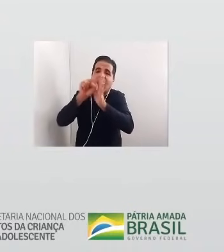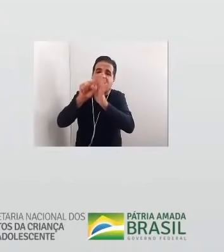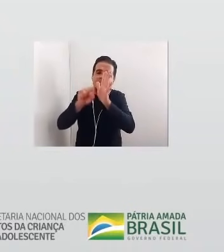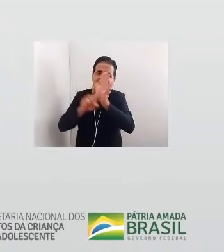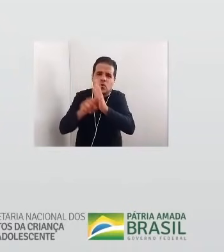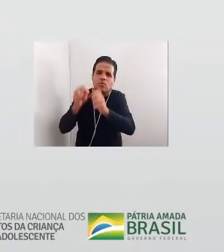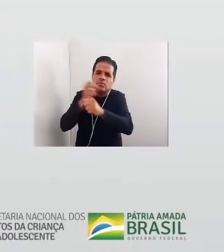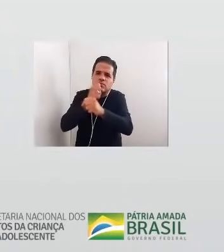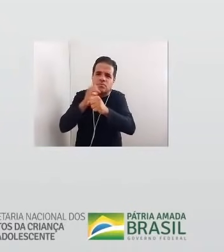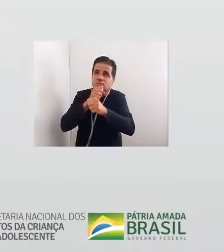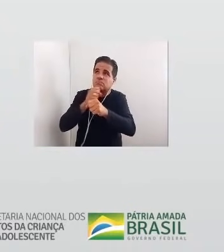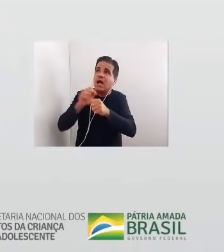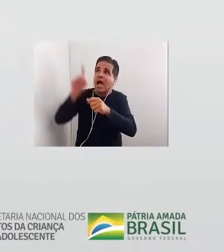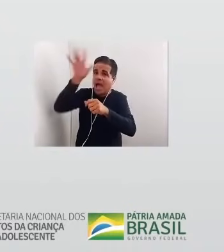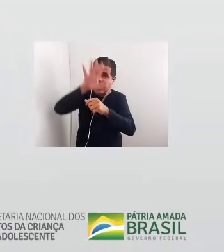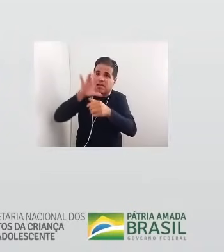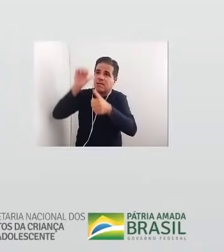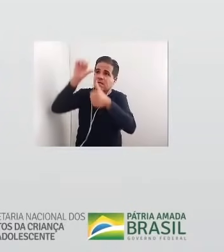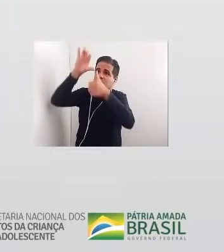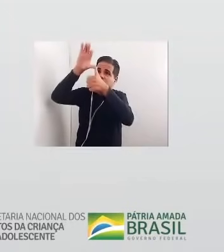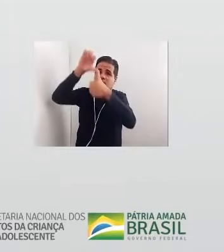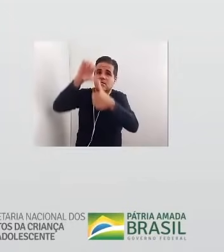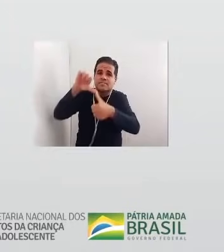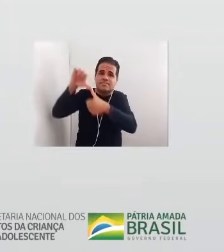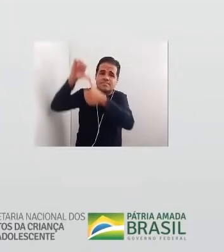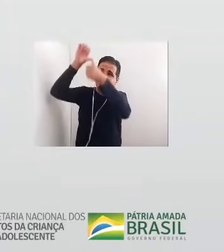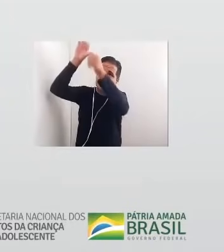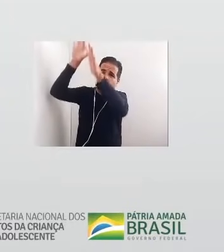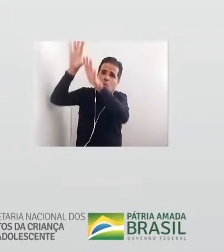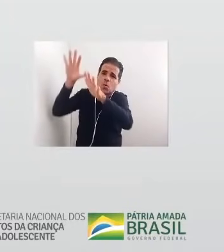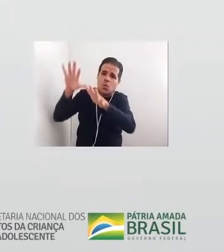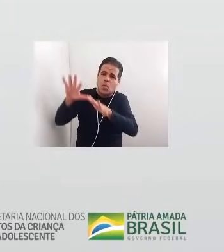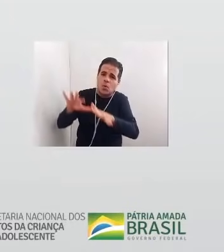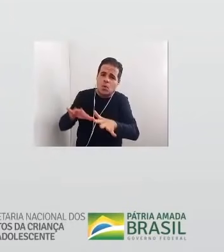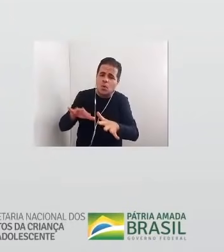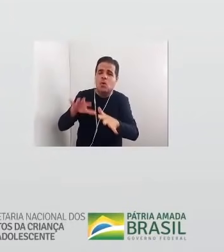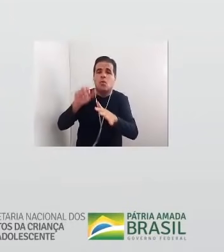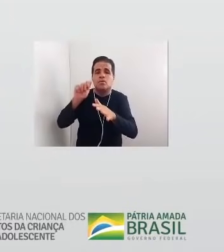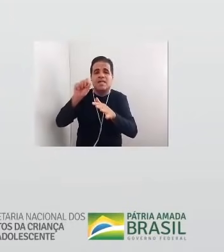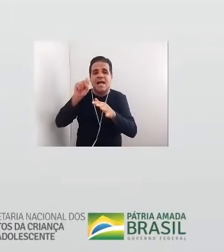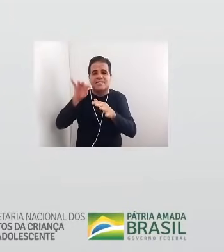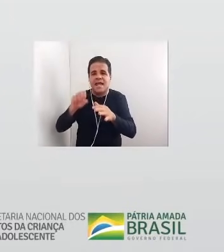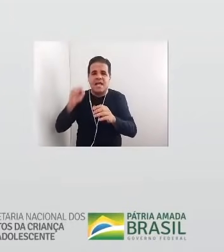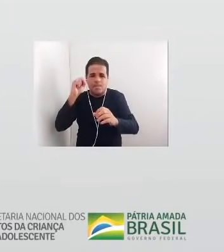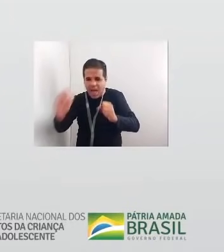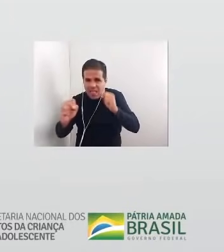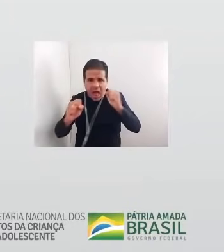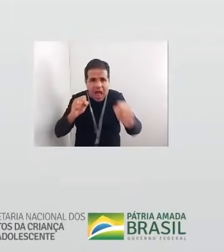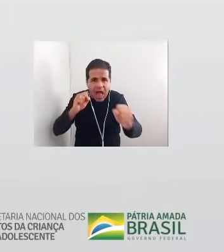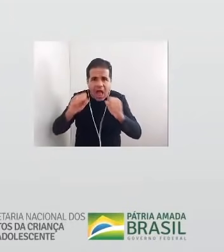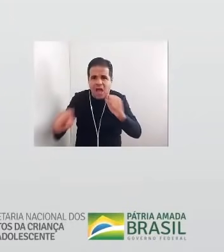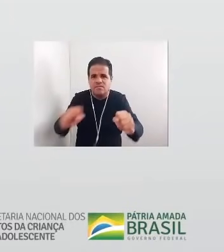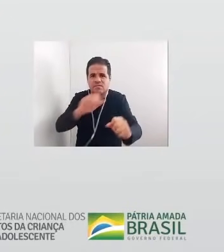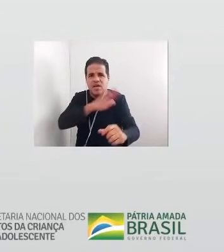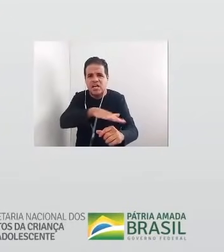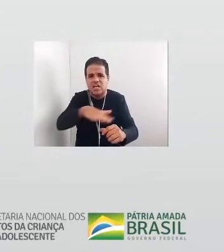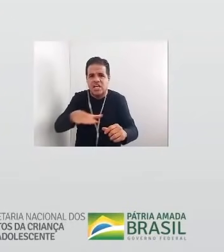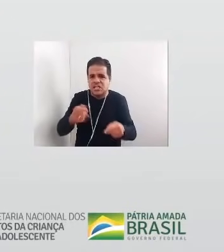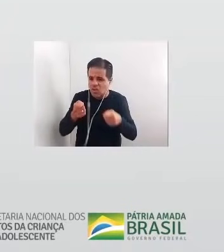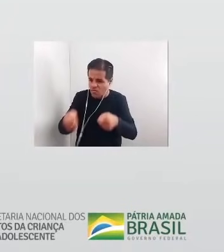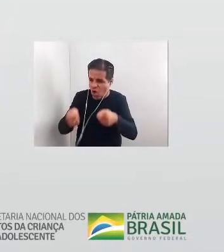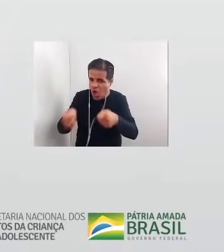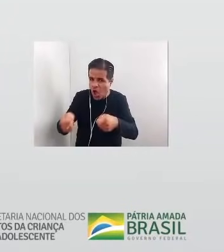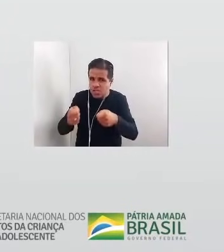no território latino-americano, né? Quando, por exemplo, os astecas executavam, matavam crianças, forçavam